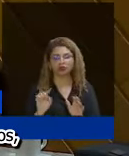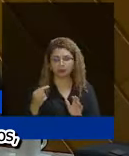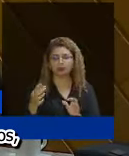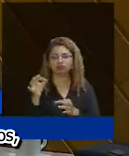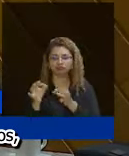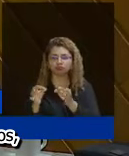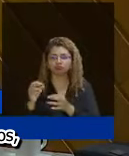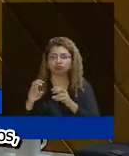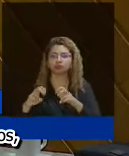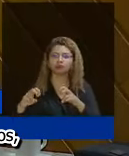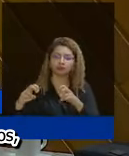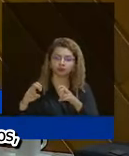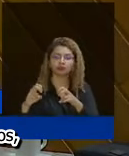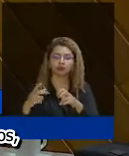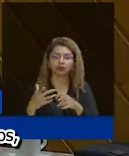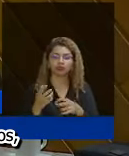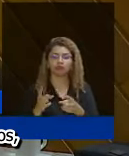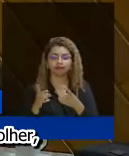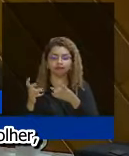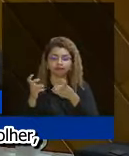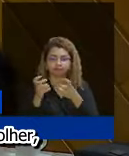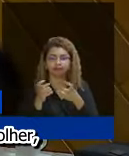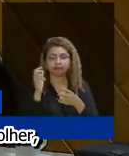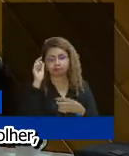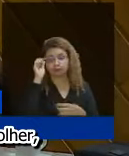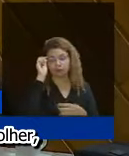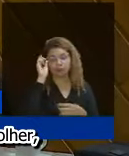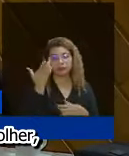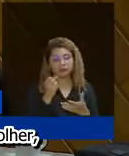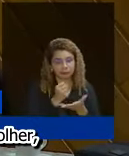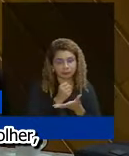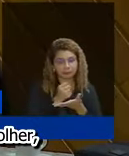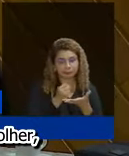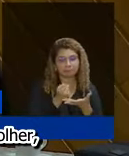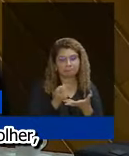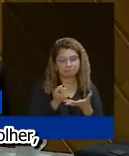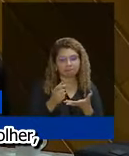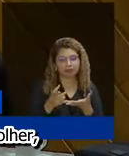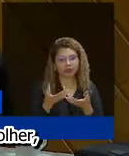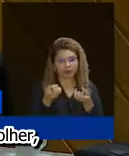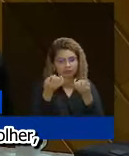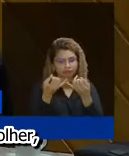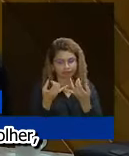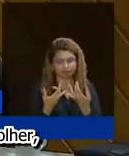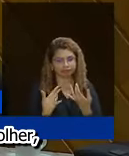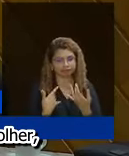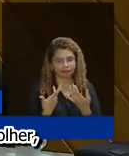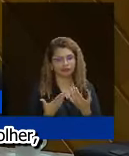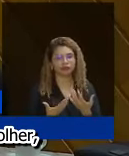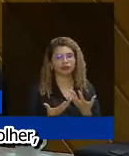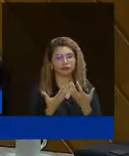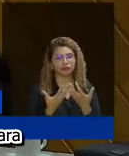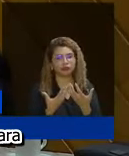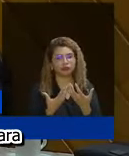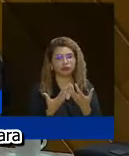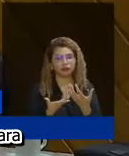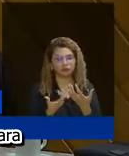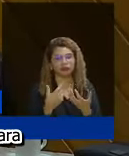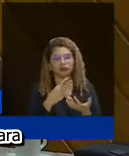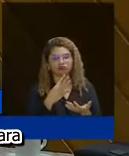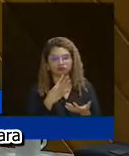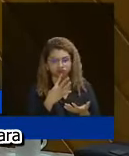Então, com esses argumentos, com esses fundamentos, eu vou modificar, vou acolher,